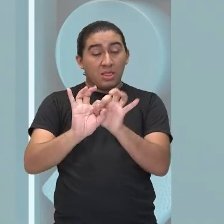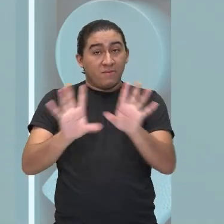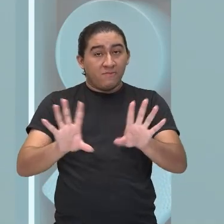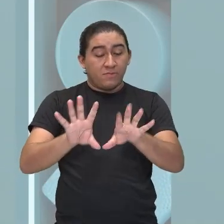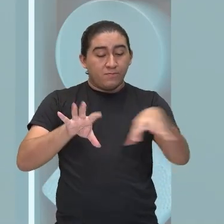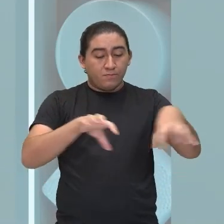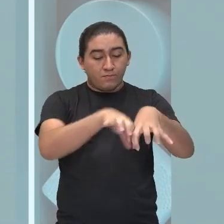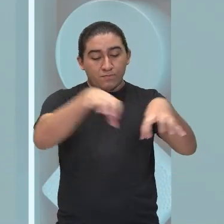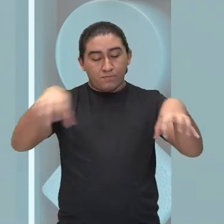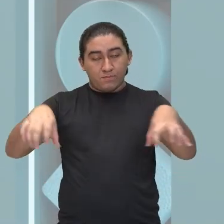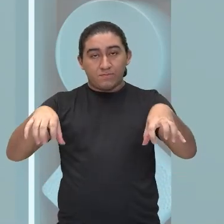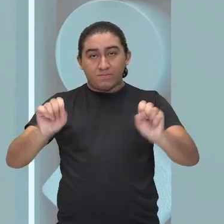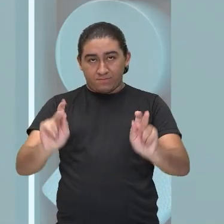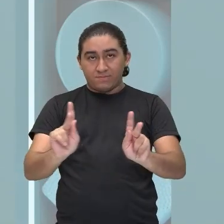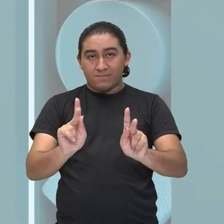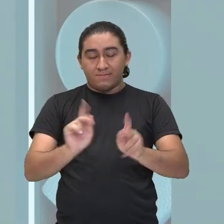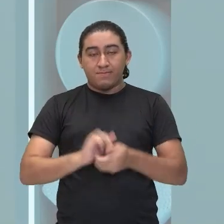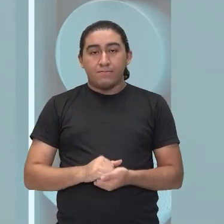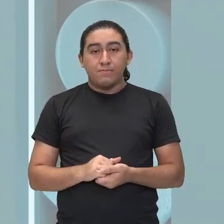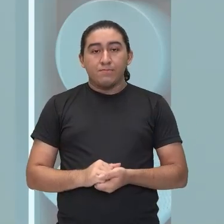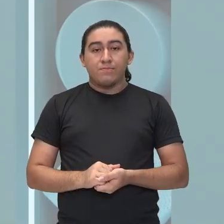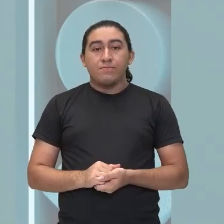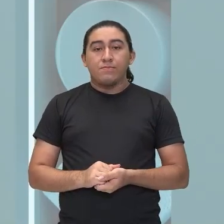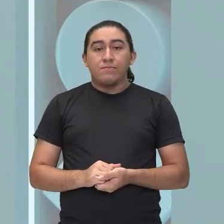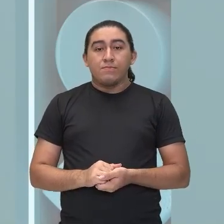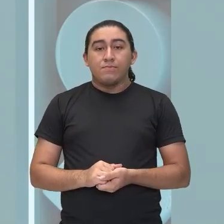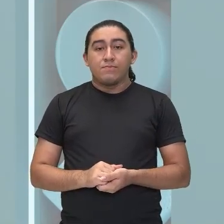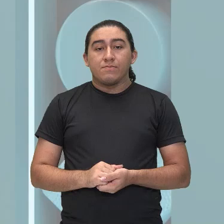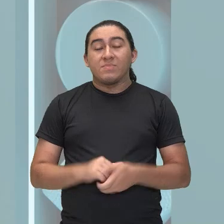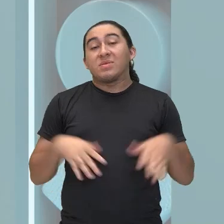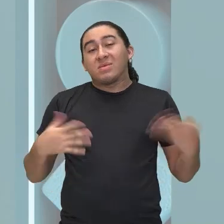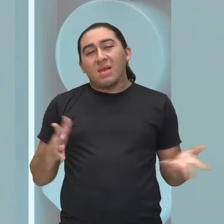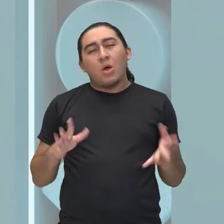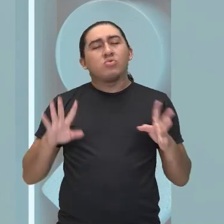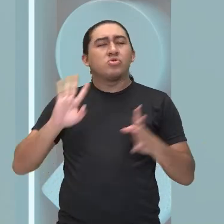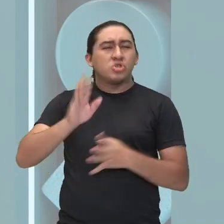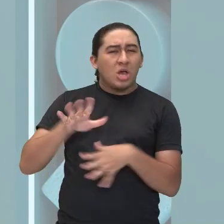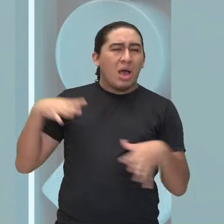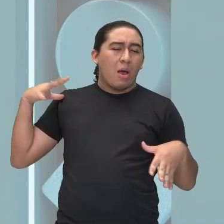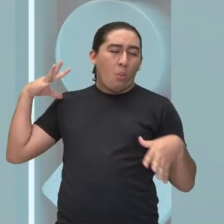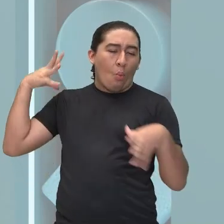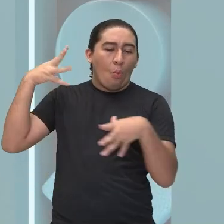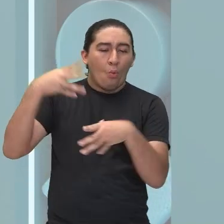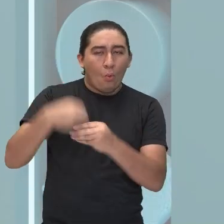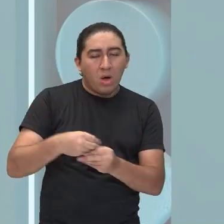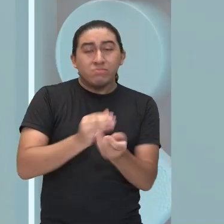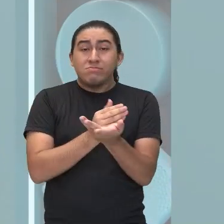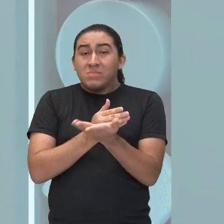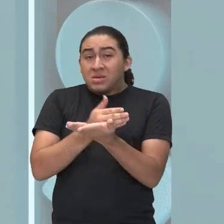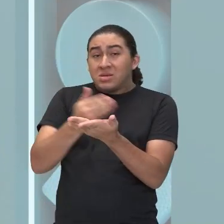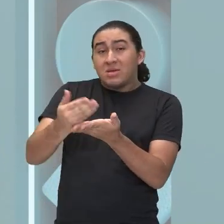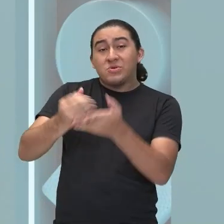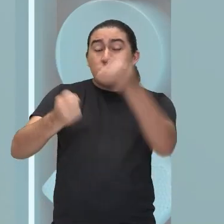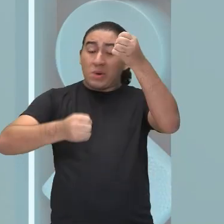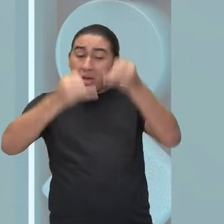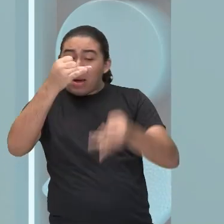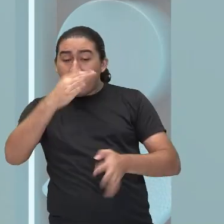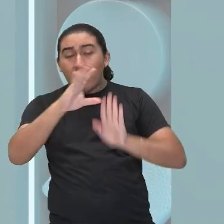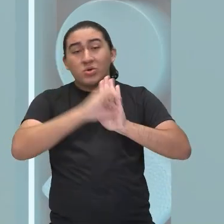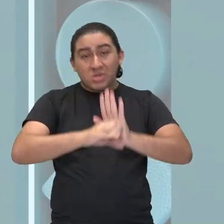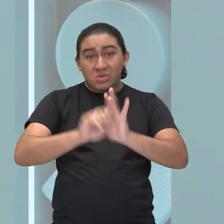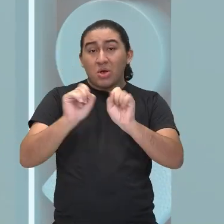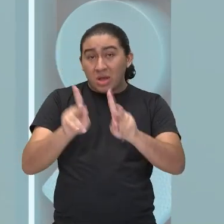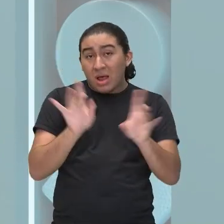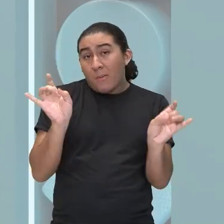outra. Ok, pessoal? Então, fizemos todo esse preâmbulo, esse início conceitual. Então,